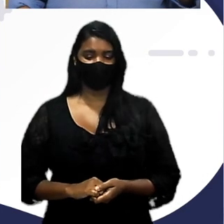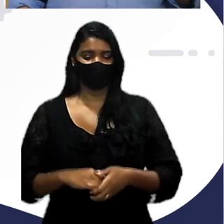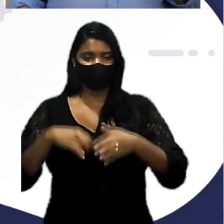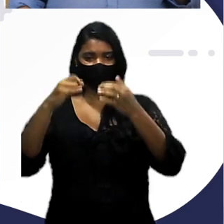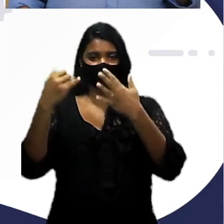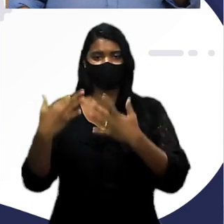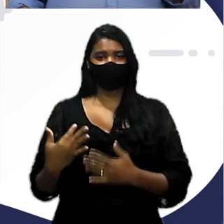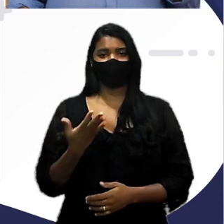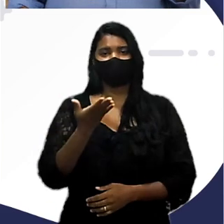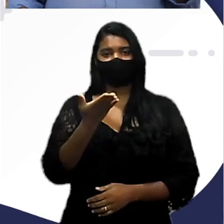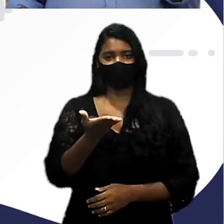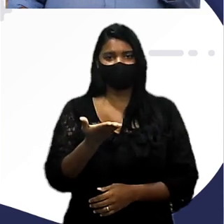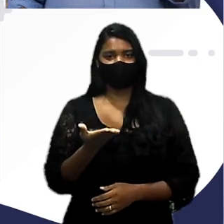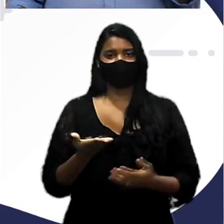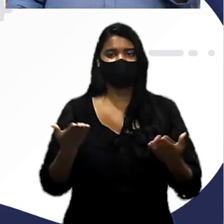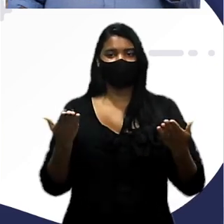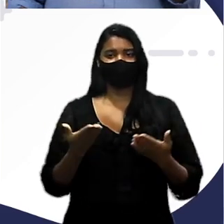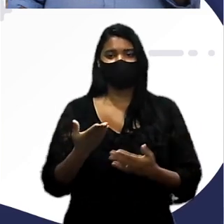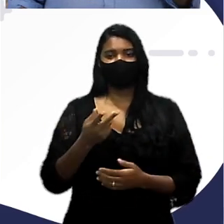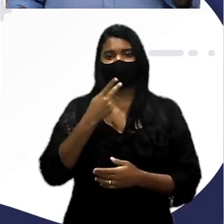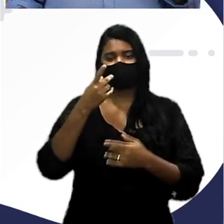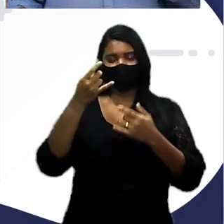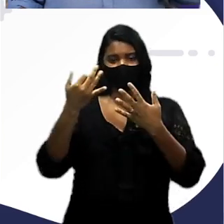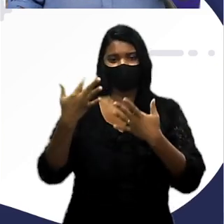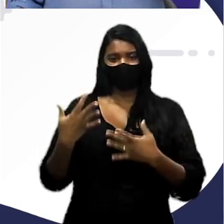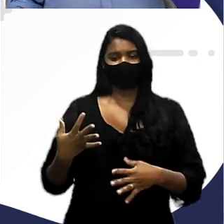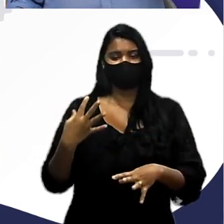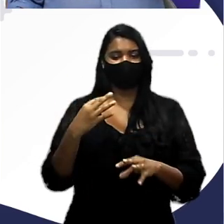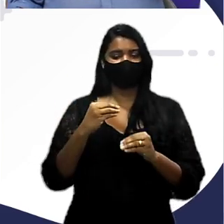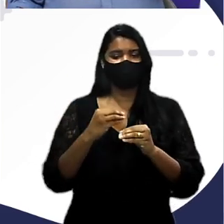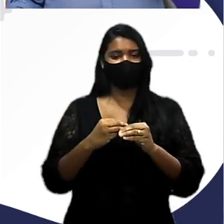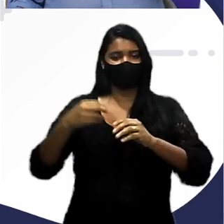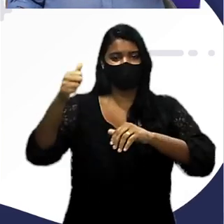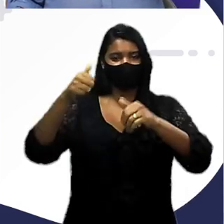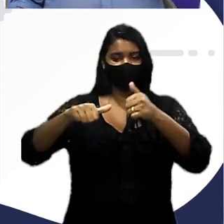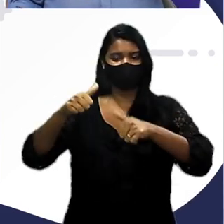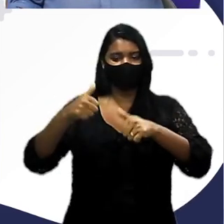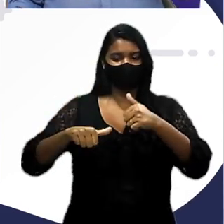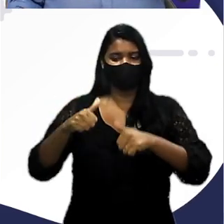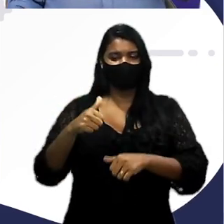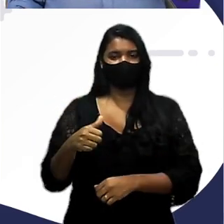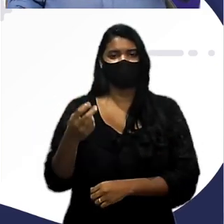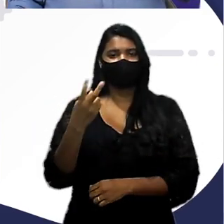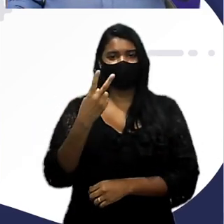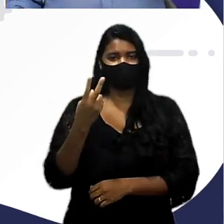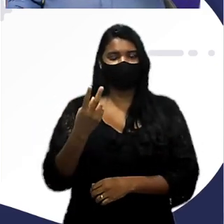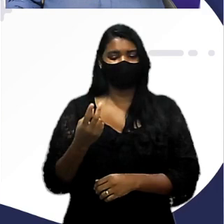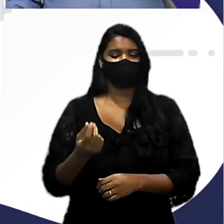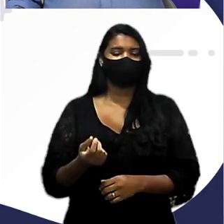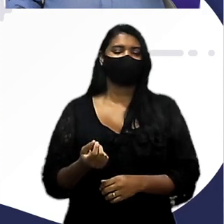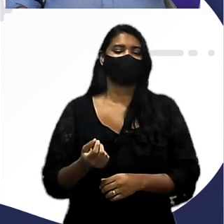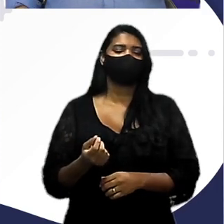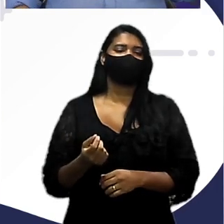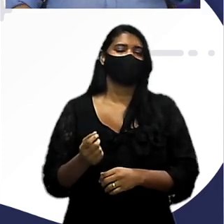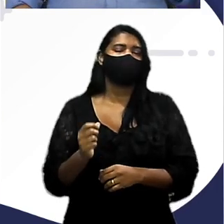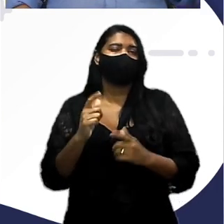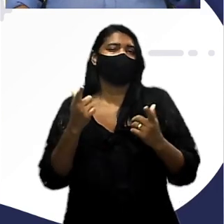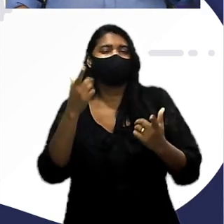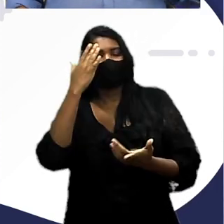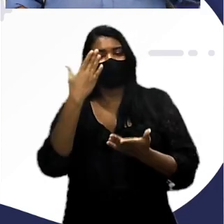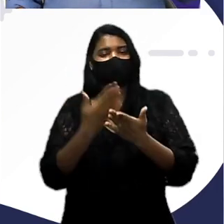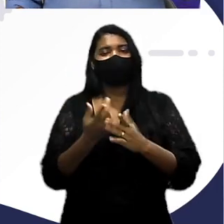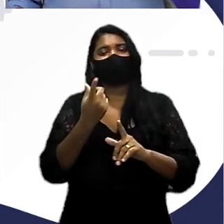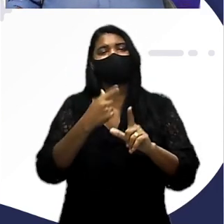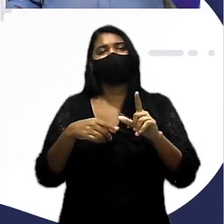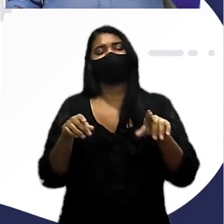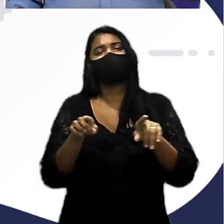disse a vocês, a gente vai só falar rapidamente sobre uma análise em cima de duas lógicas. Uma lógica que a gente chama